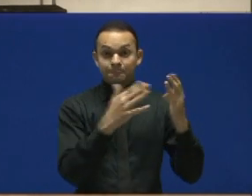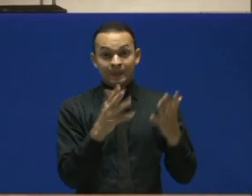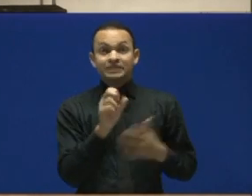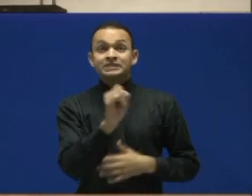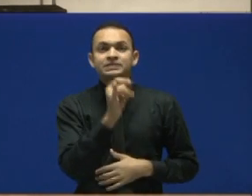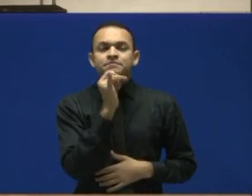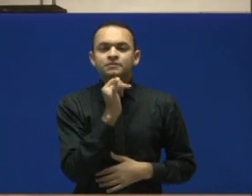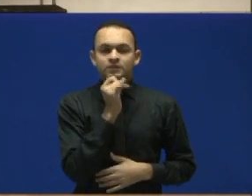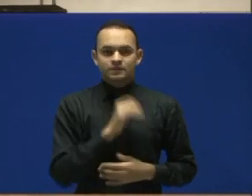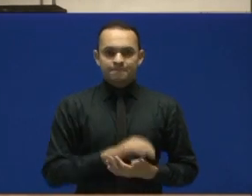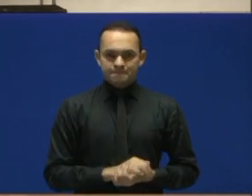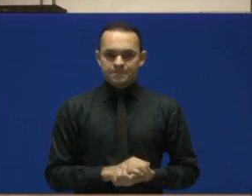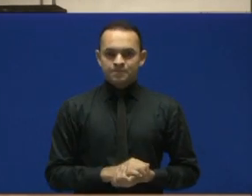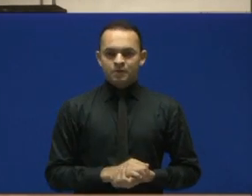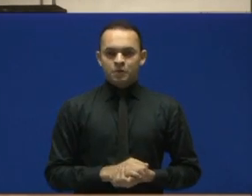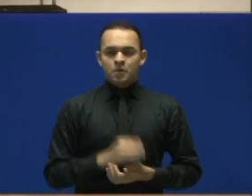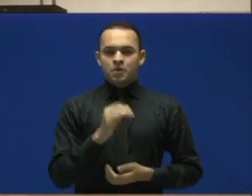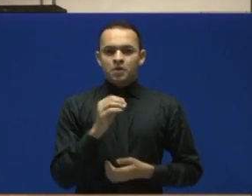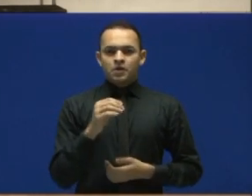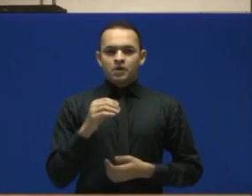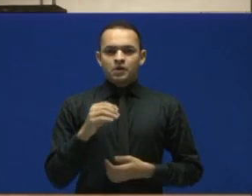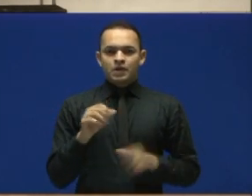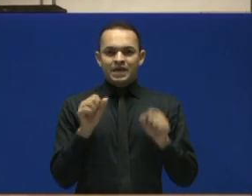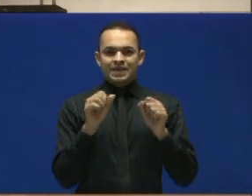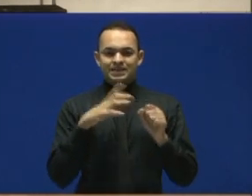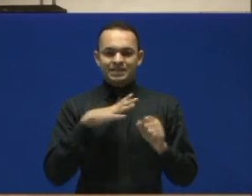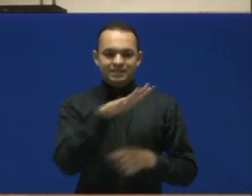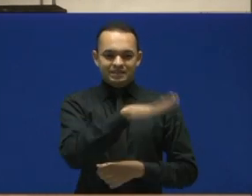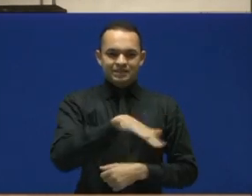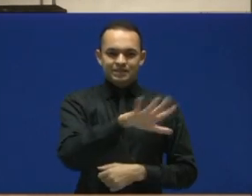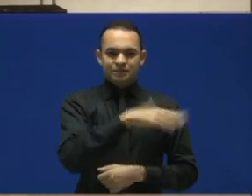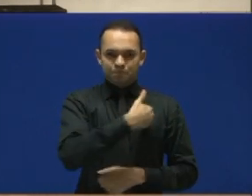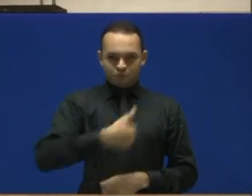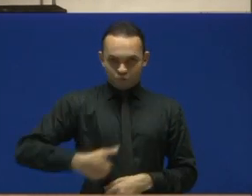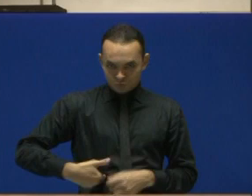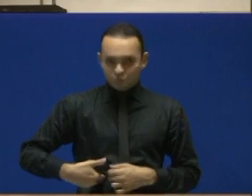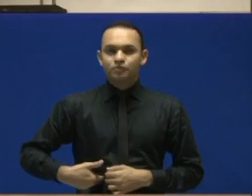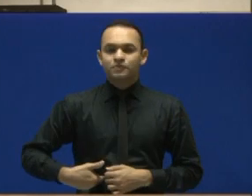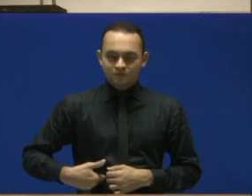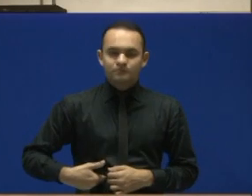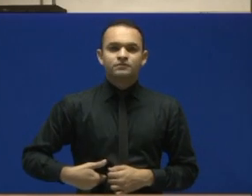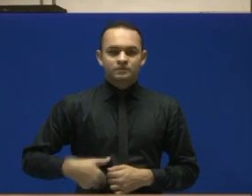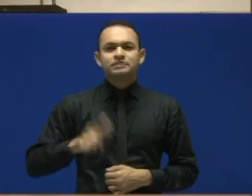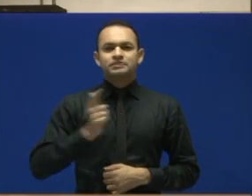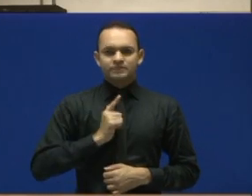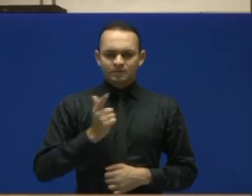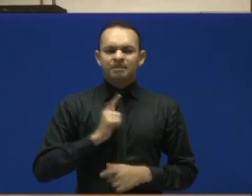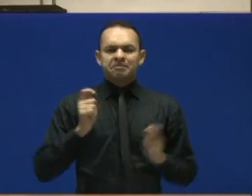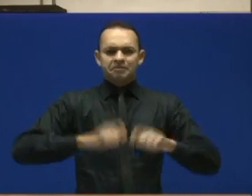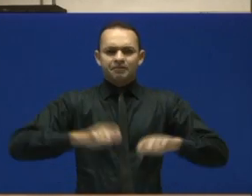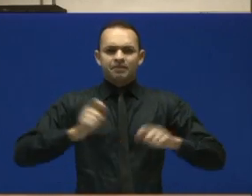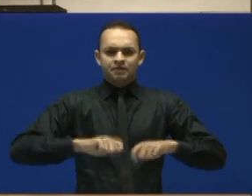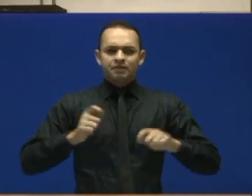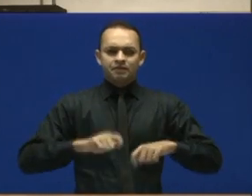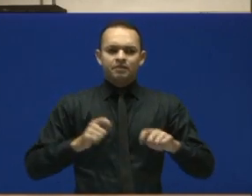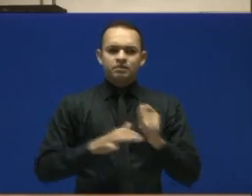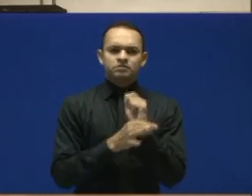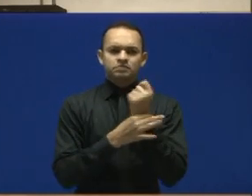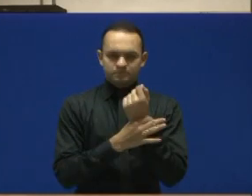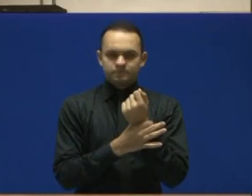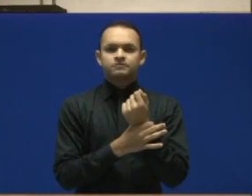pegarmos só o sistema público que é onde a população brasileira tem condição de colocar seus filhos